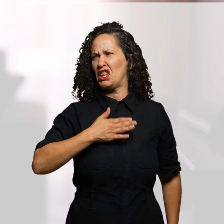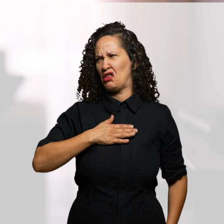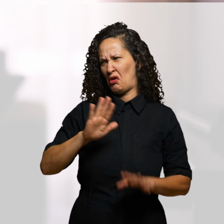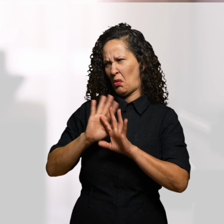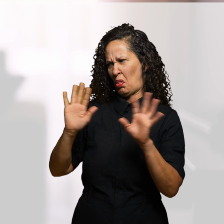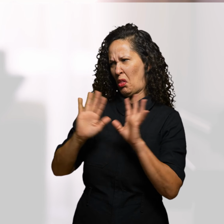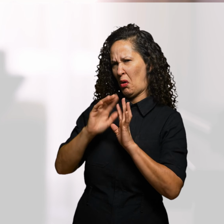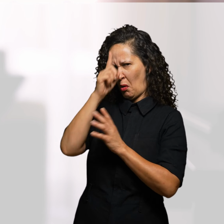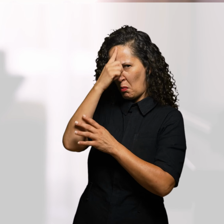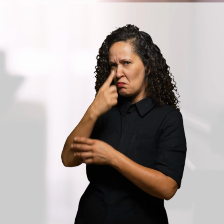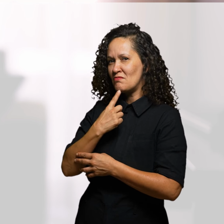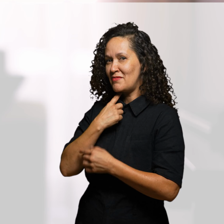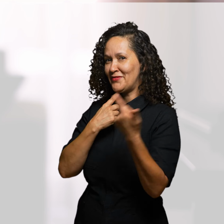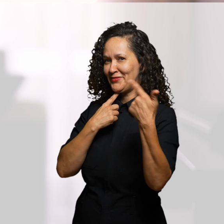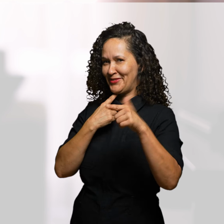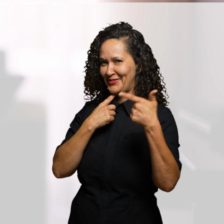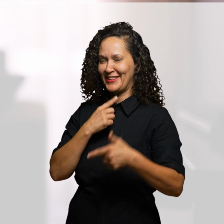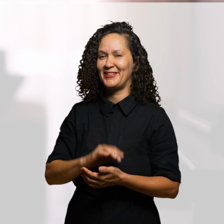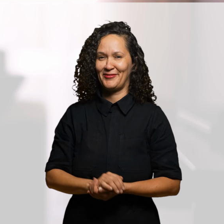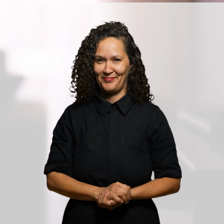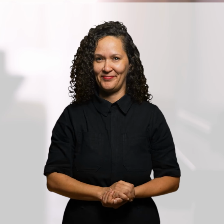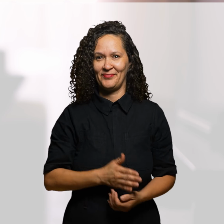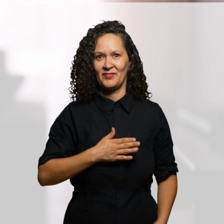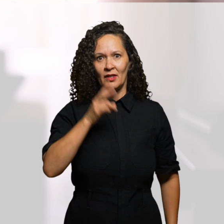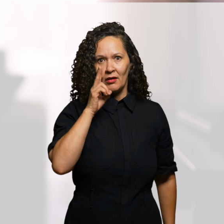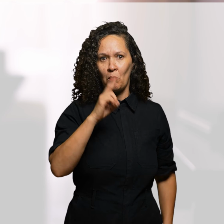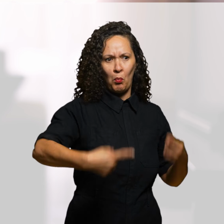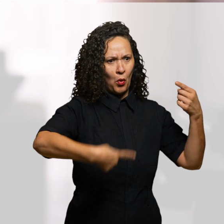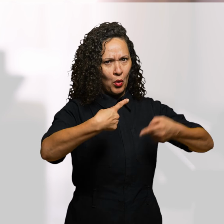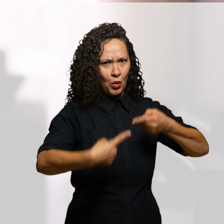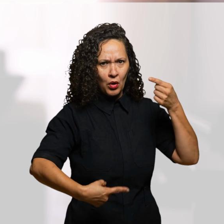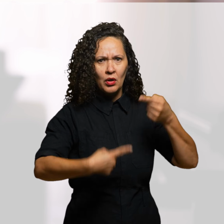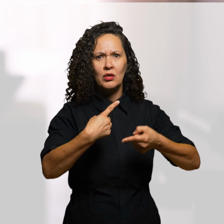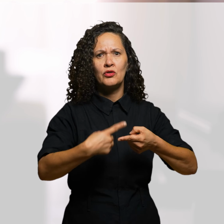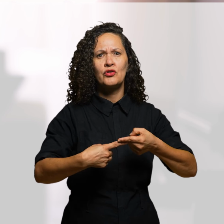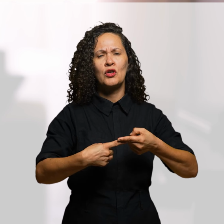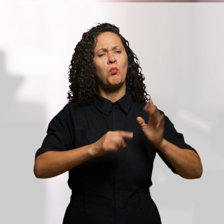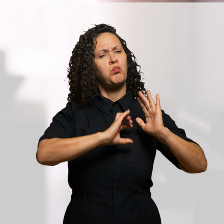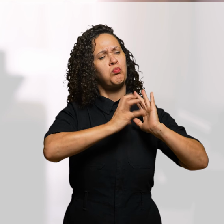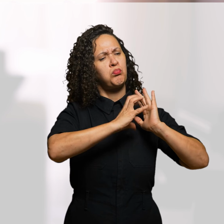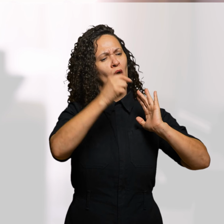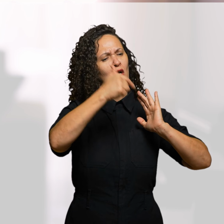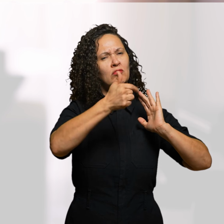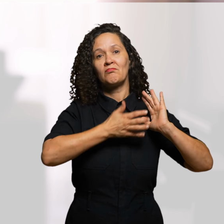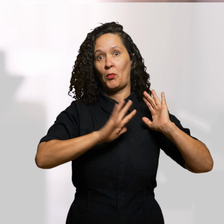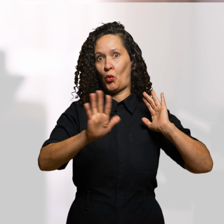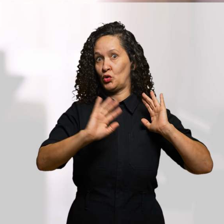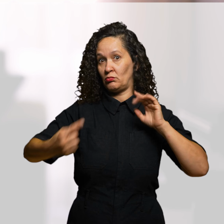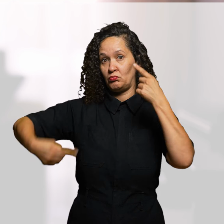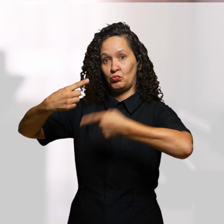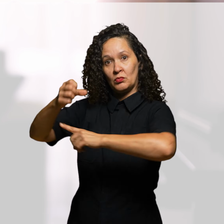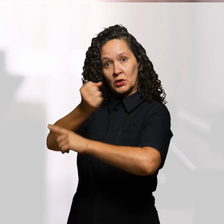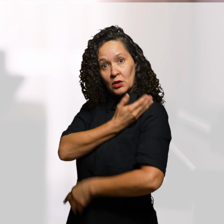acho que eu não tenho perfil pra isso, porque eu via muito política partidária, aquela coisa, e eu não gosto muito, eu gosto da